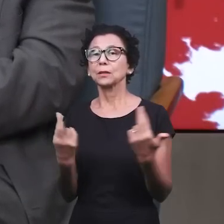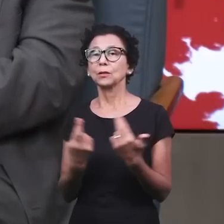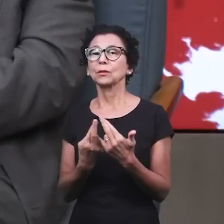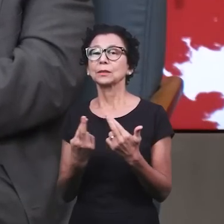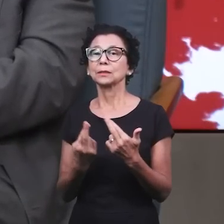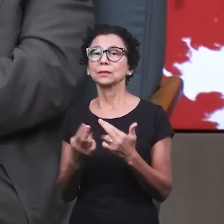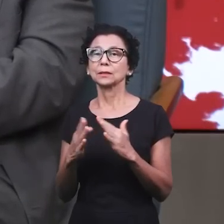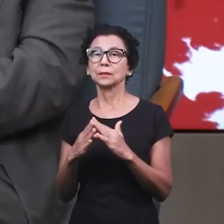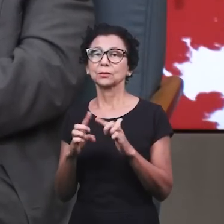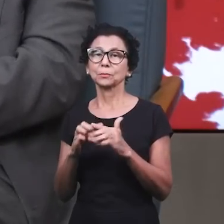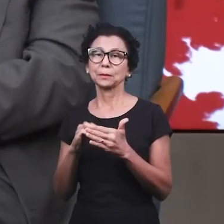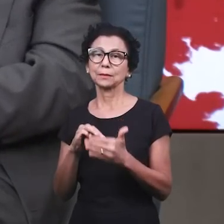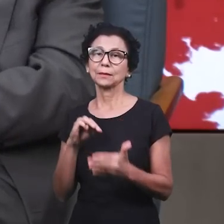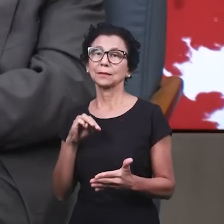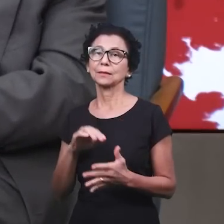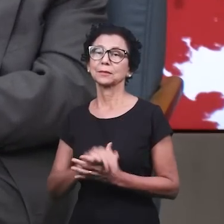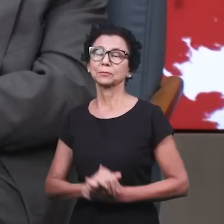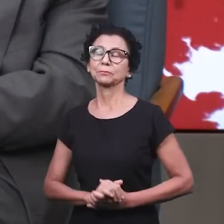reuniões.